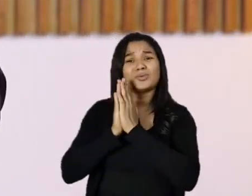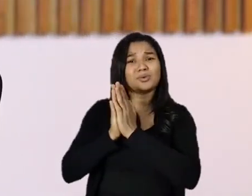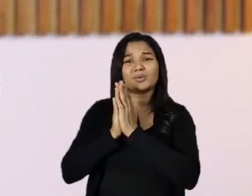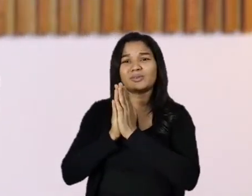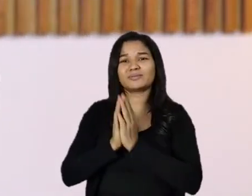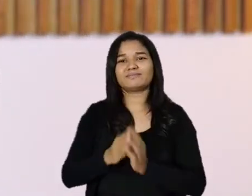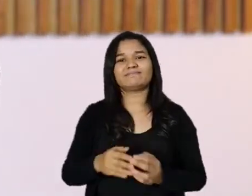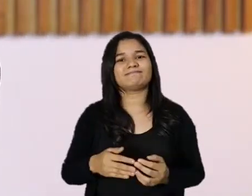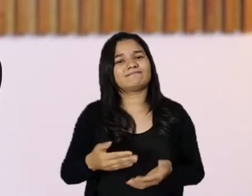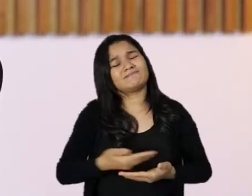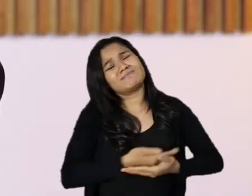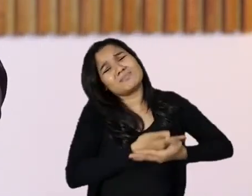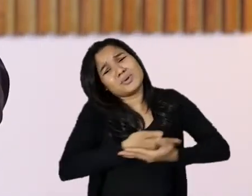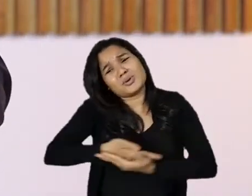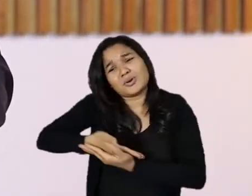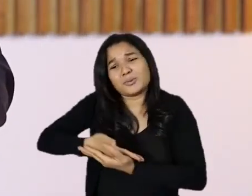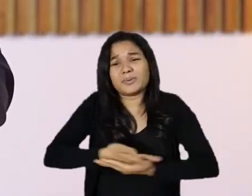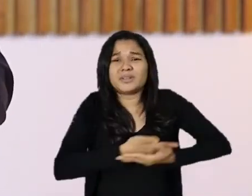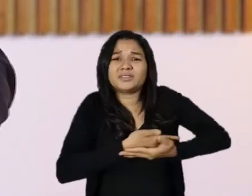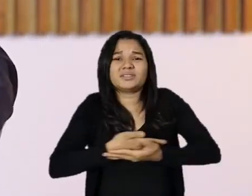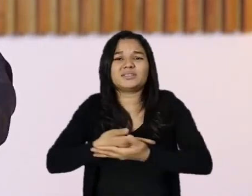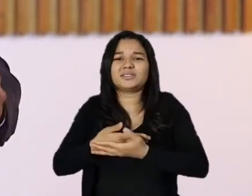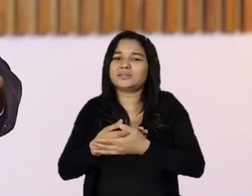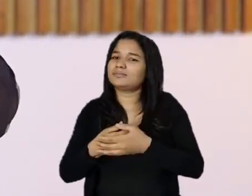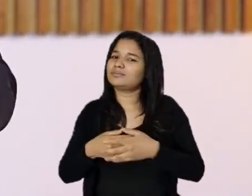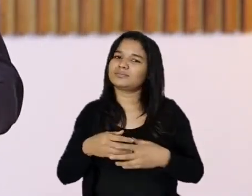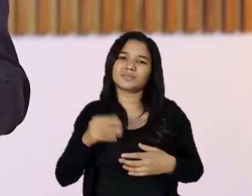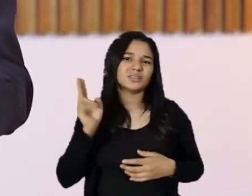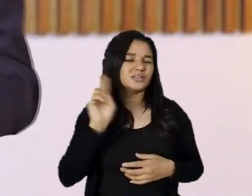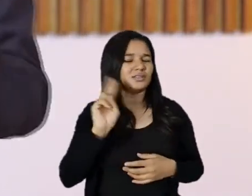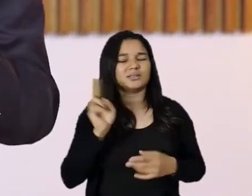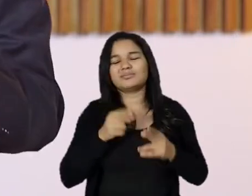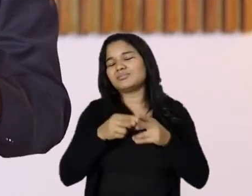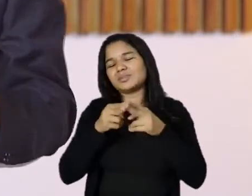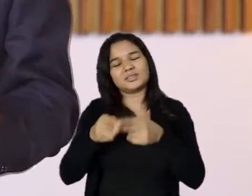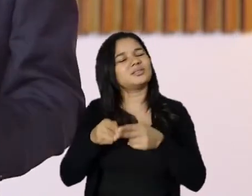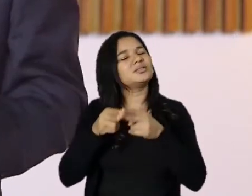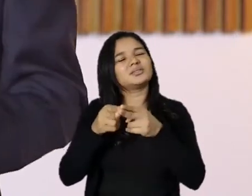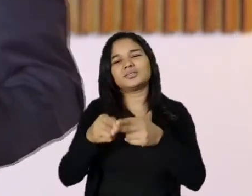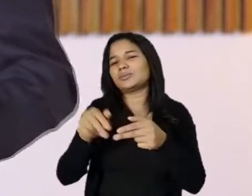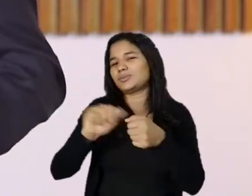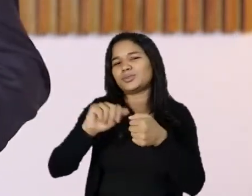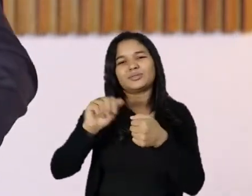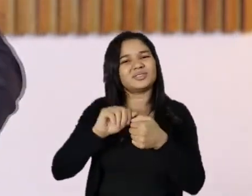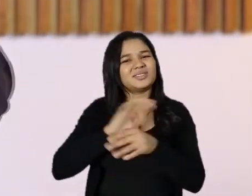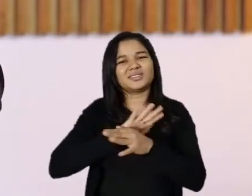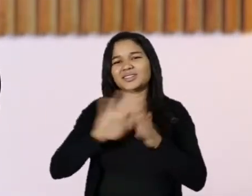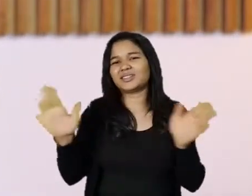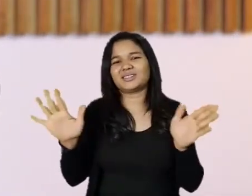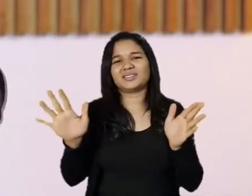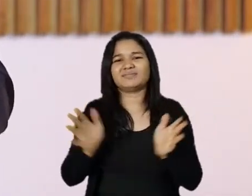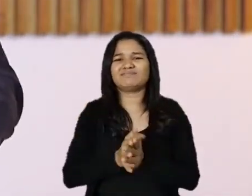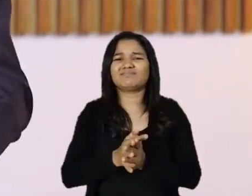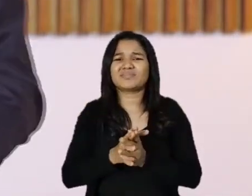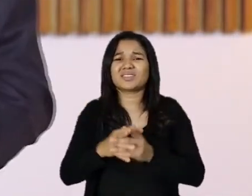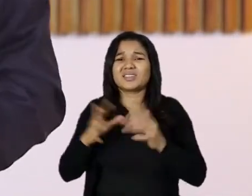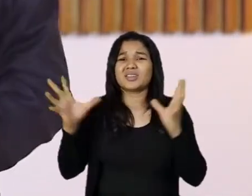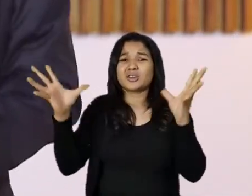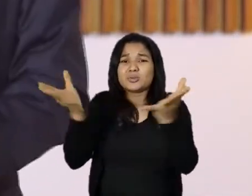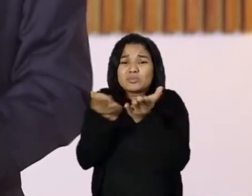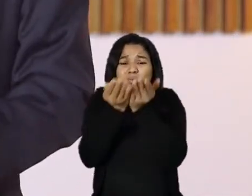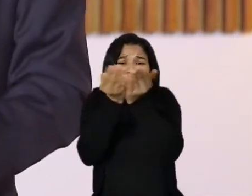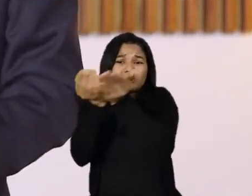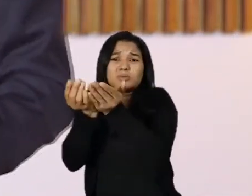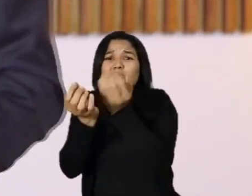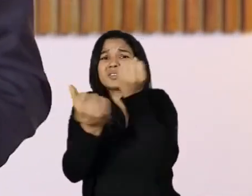podia fazer absolutamente nada. Muitas pessoas se agarravam a partes da arca, mas a fúria das águas tiravam